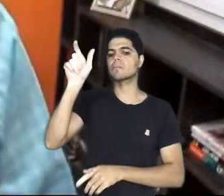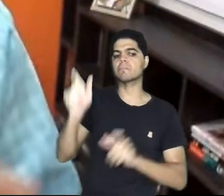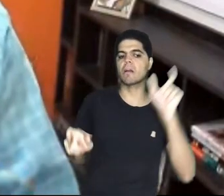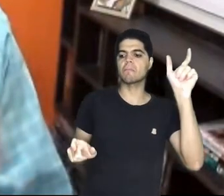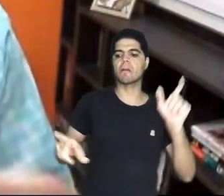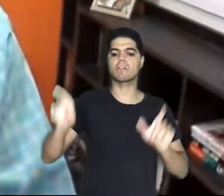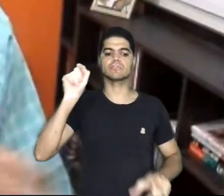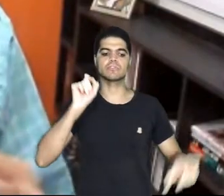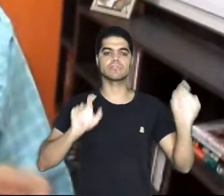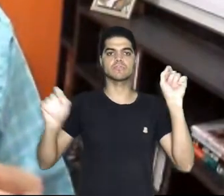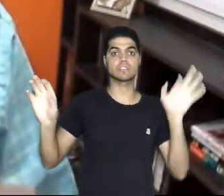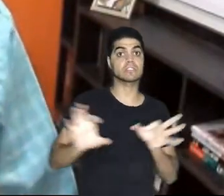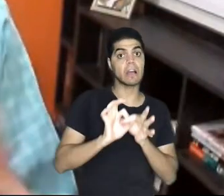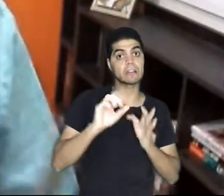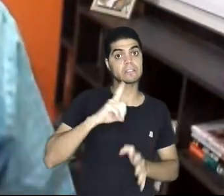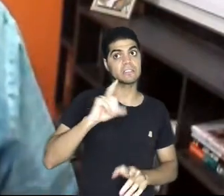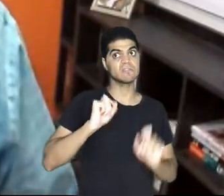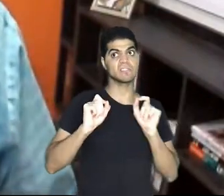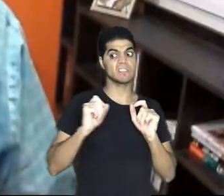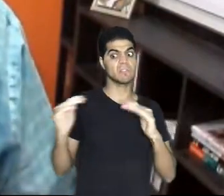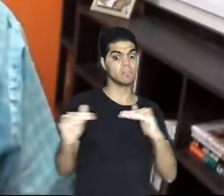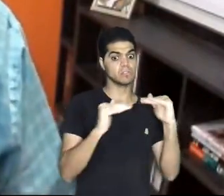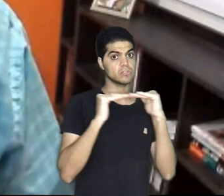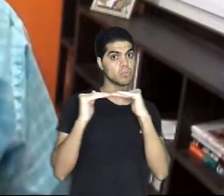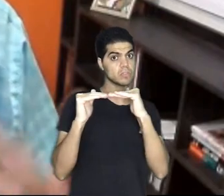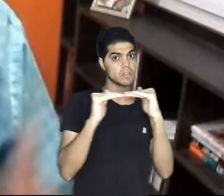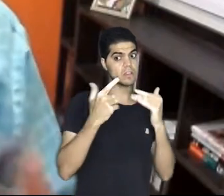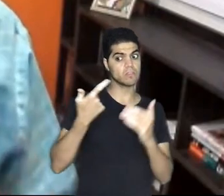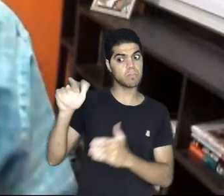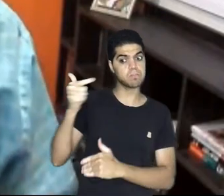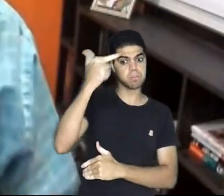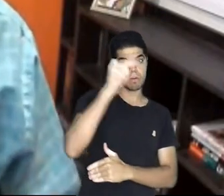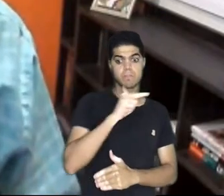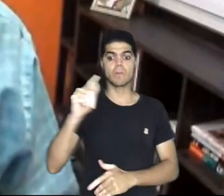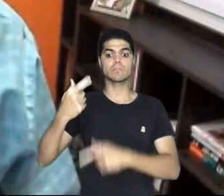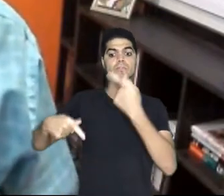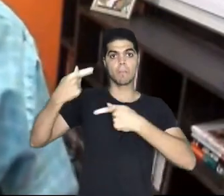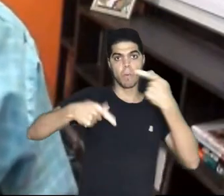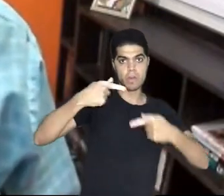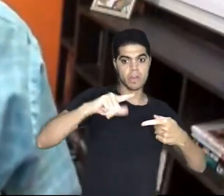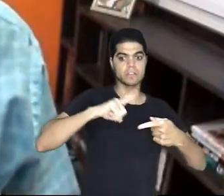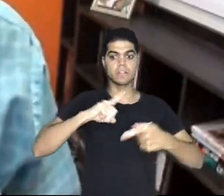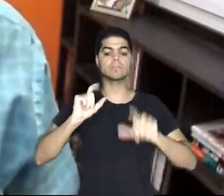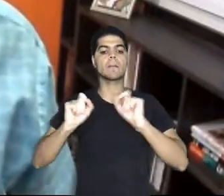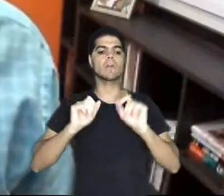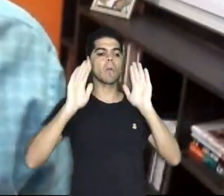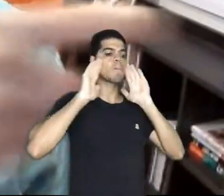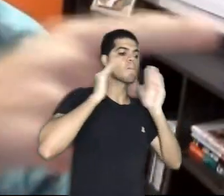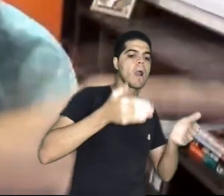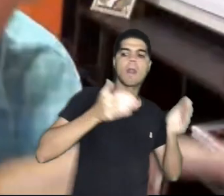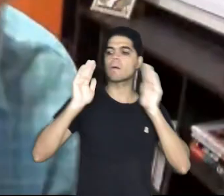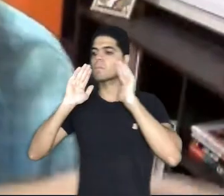independência, que está muito em sintonia, então, com algumas das lutas políticas que são também ação e reação